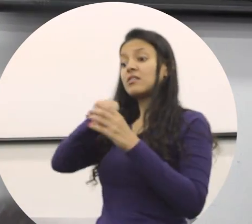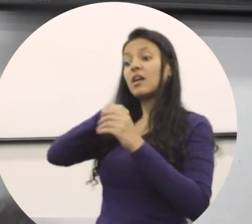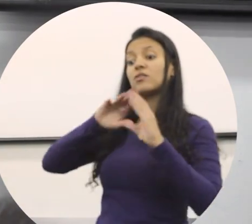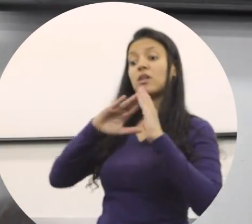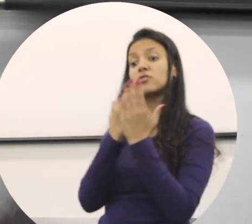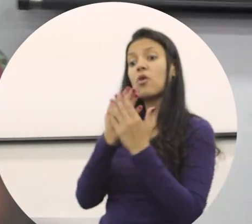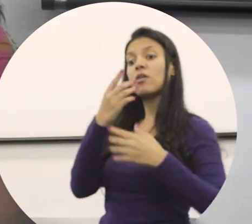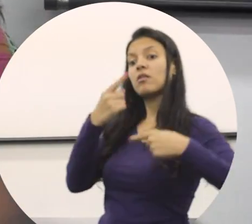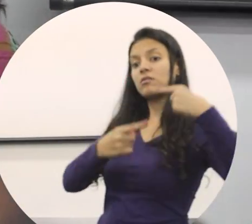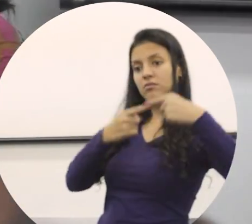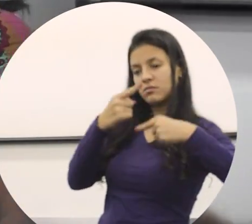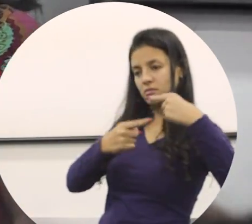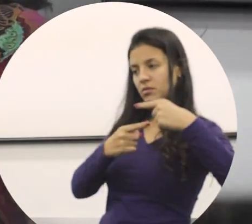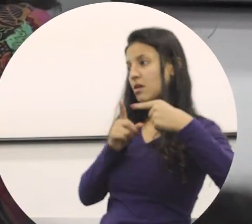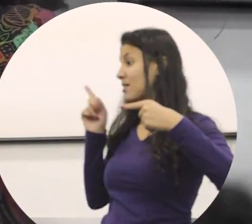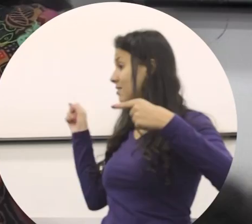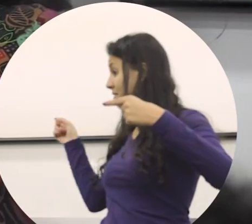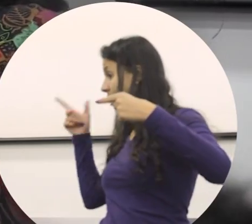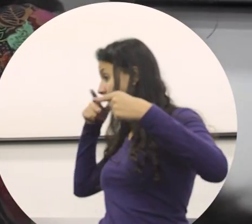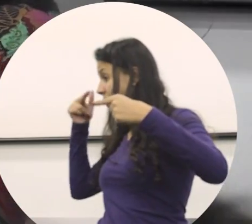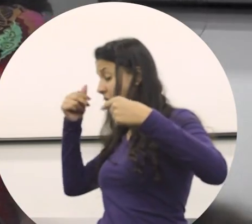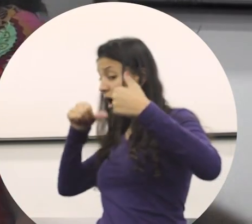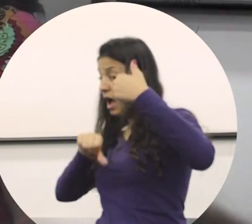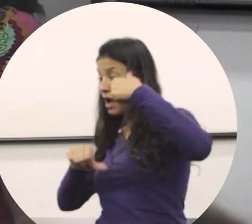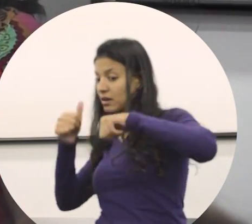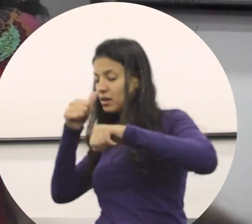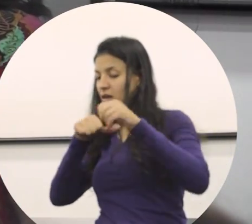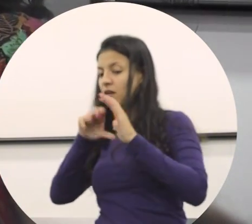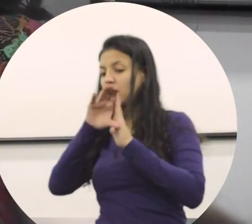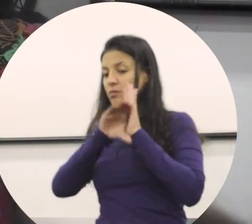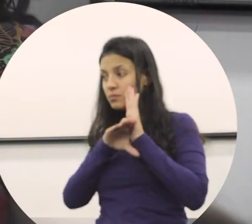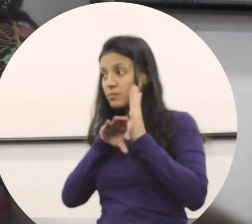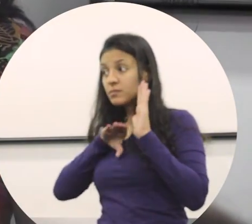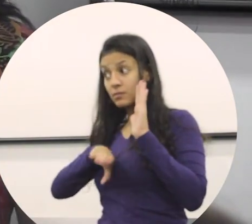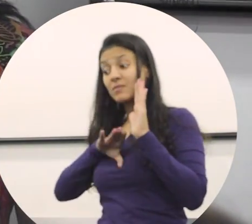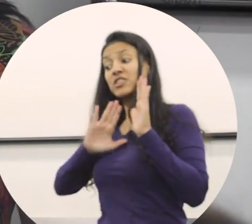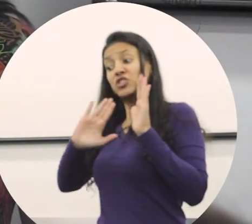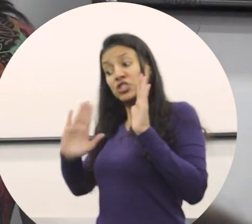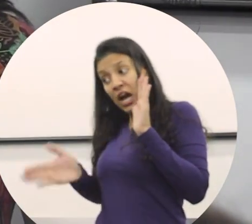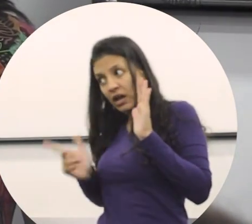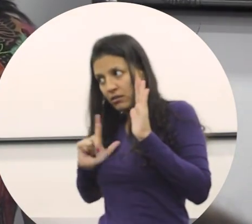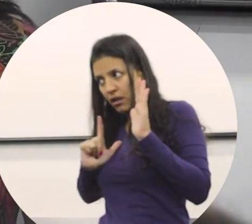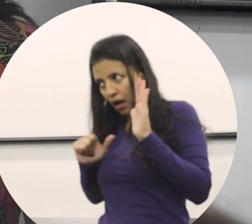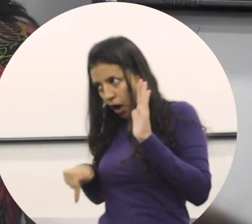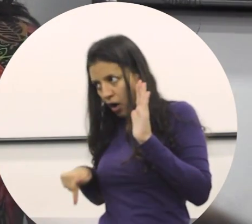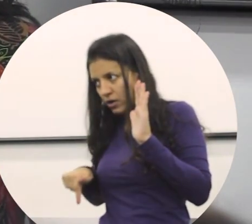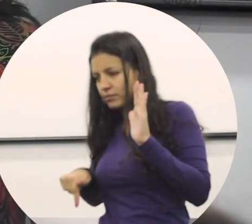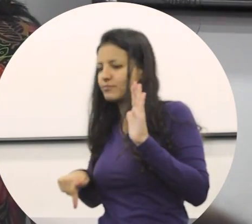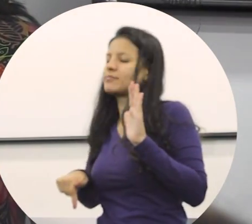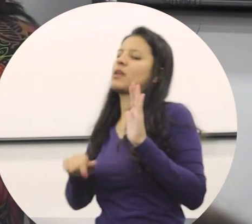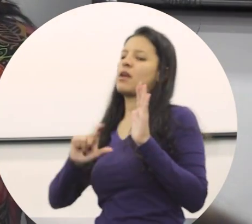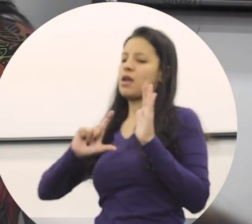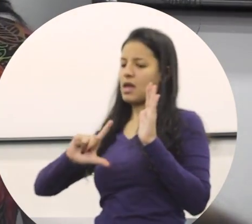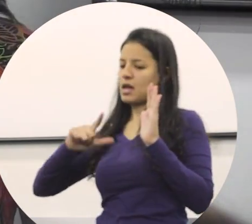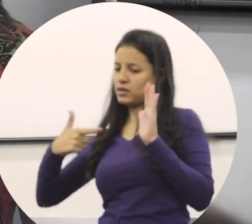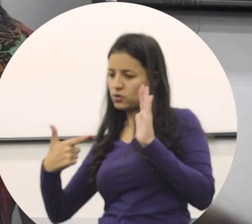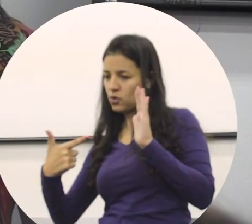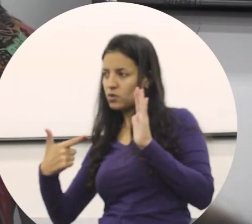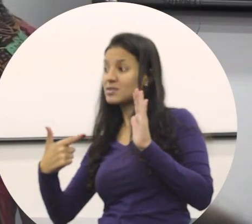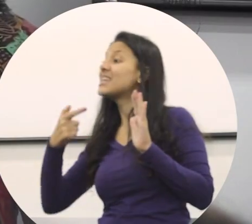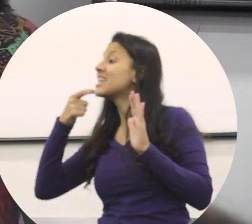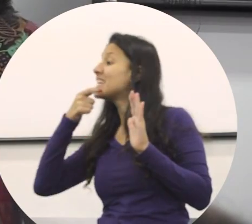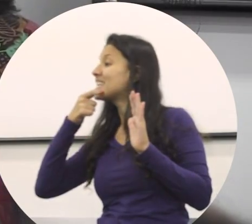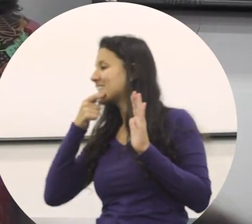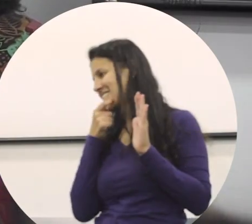o que ela vem analisando sobre o currículo de língua portuguesa que nós já temos, o DL2, mas que é o